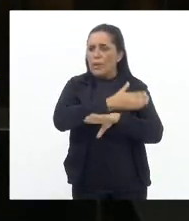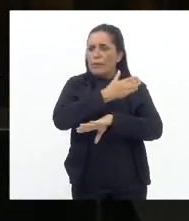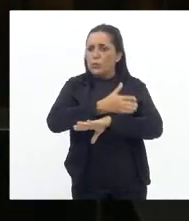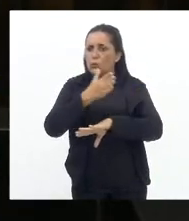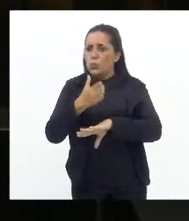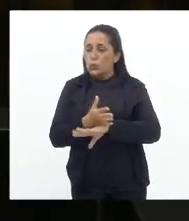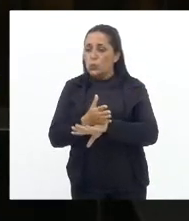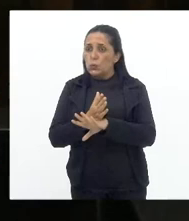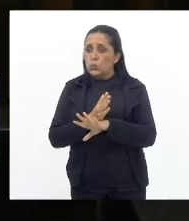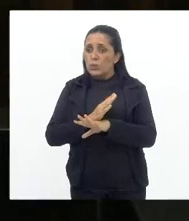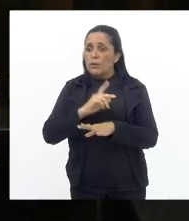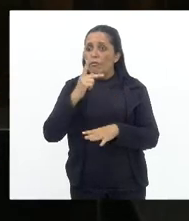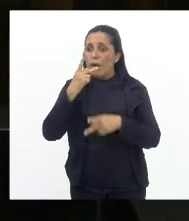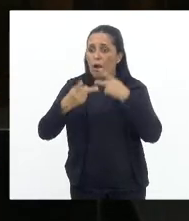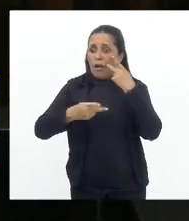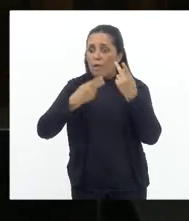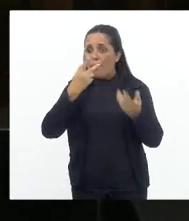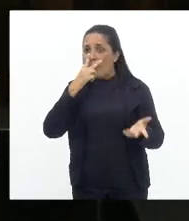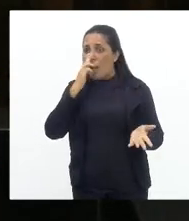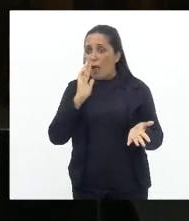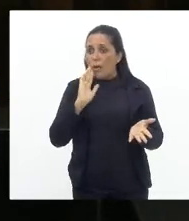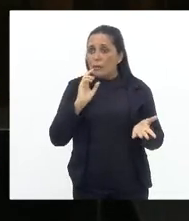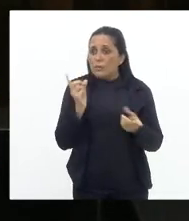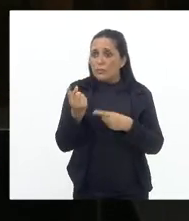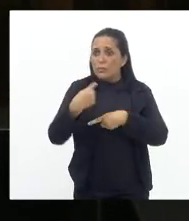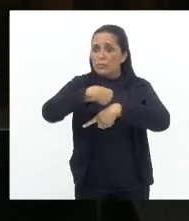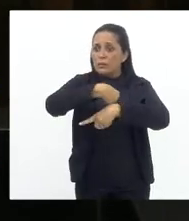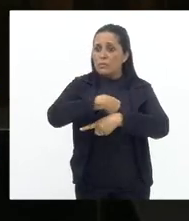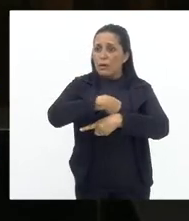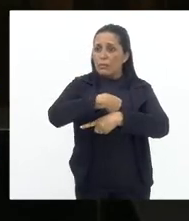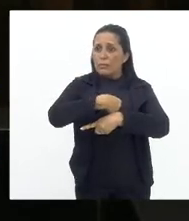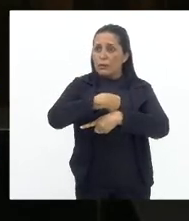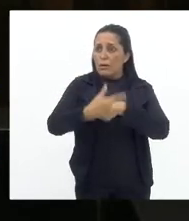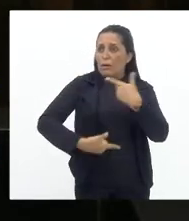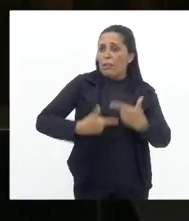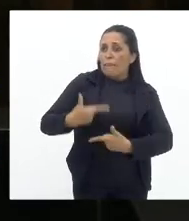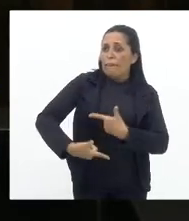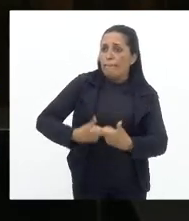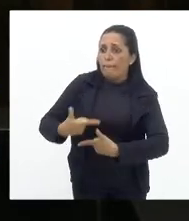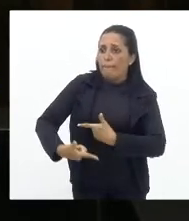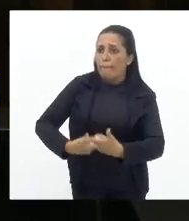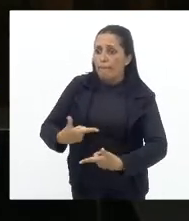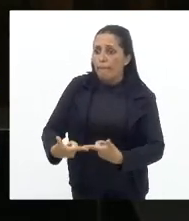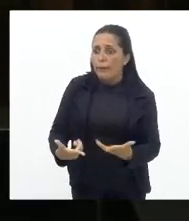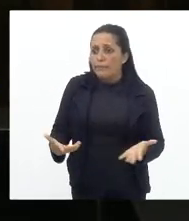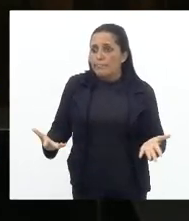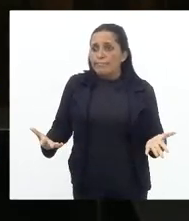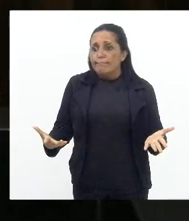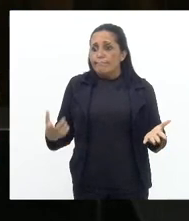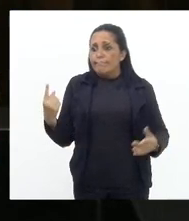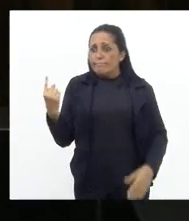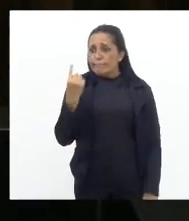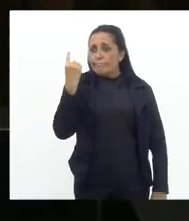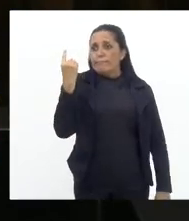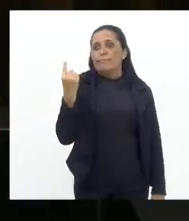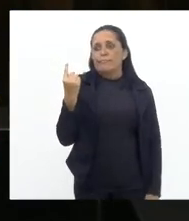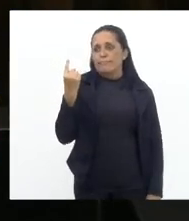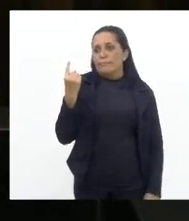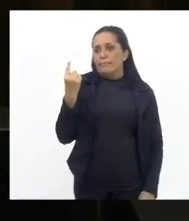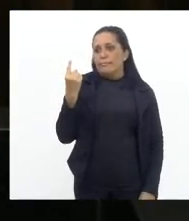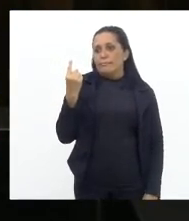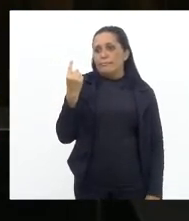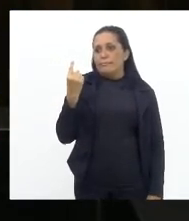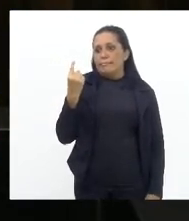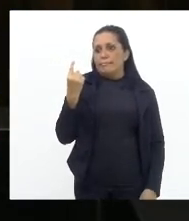de turbando tudo aquilo que a gente fala o que ter uma luta quase quis sozinho aqui nessa